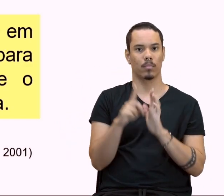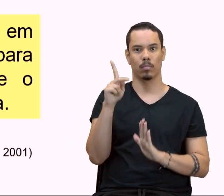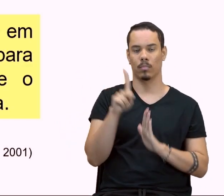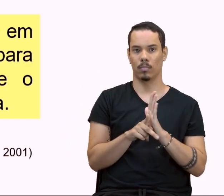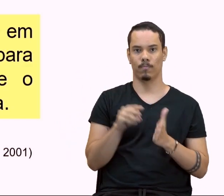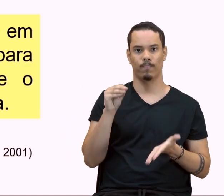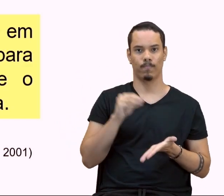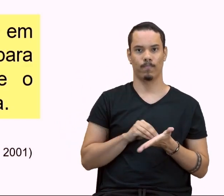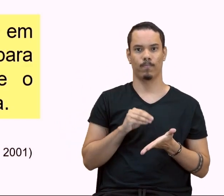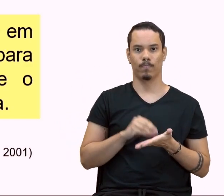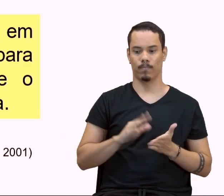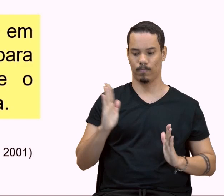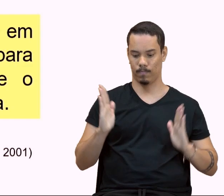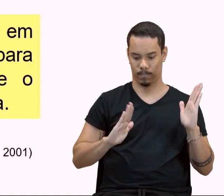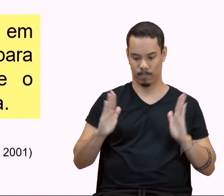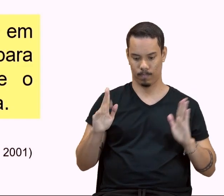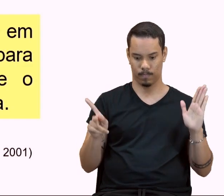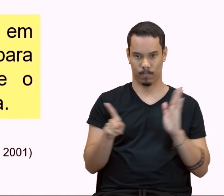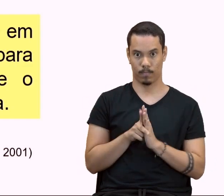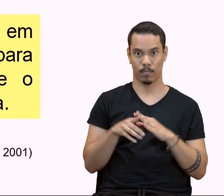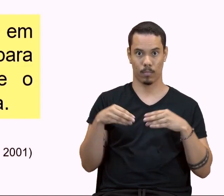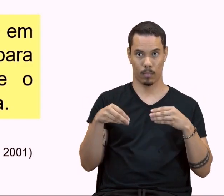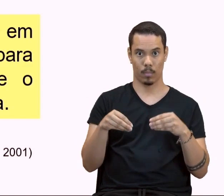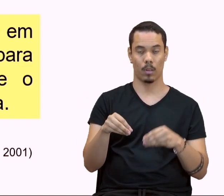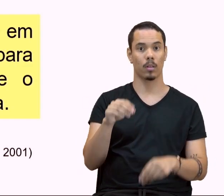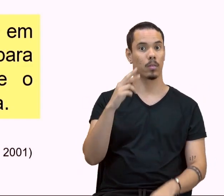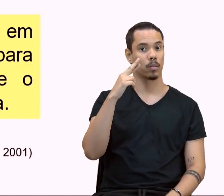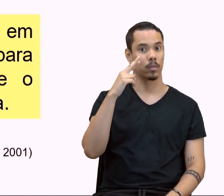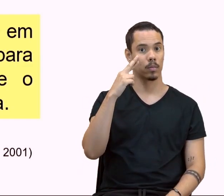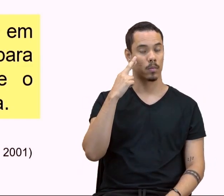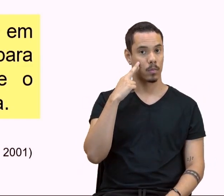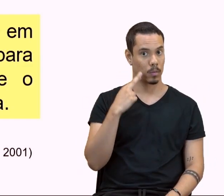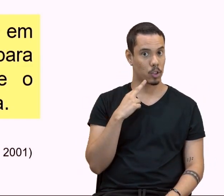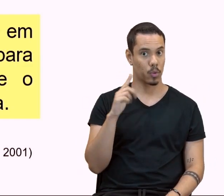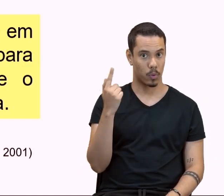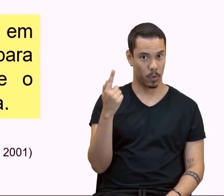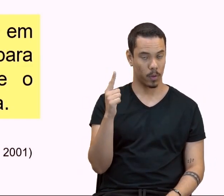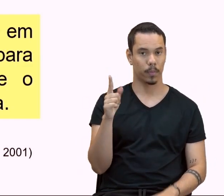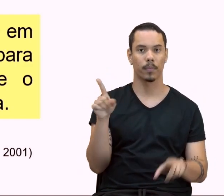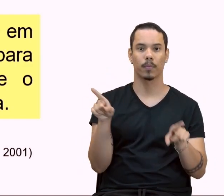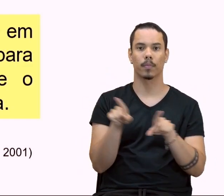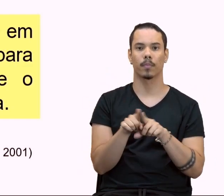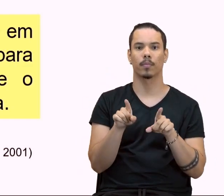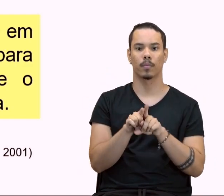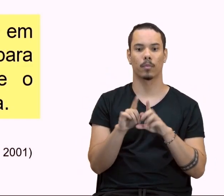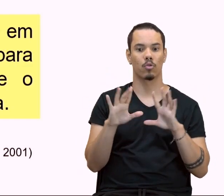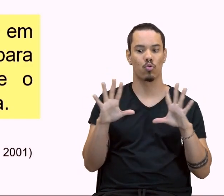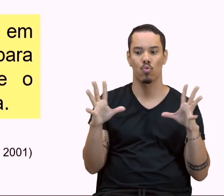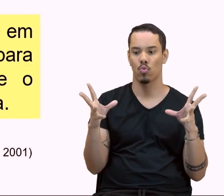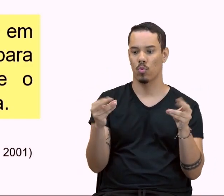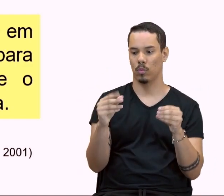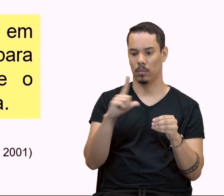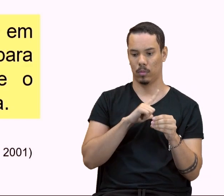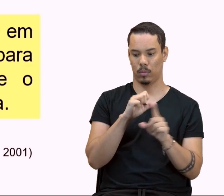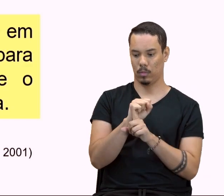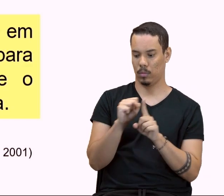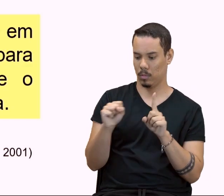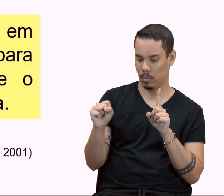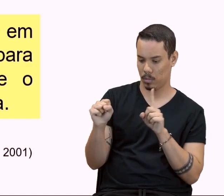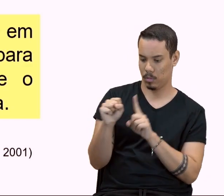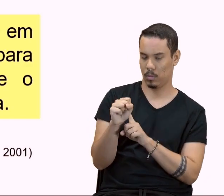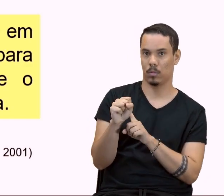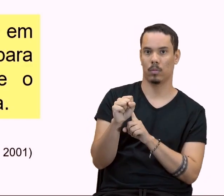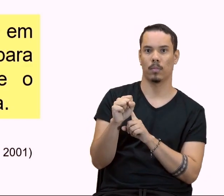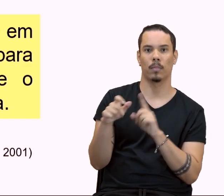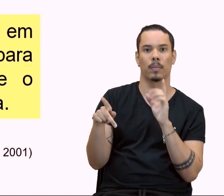desse território, desse espaço geográfico aqui da região norte. E apesar de todo o projeto de colonização, a questão também social, né, que o Polo